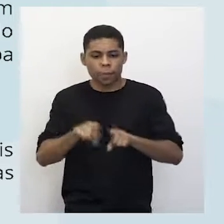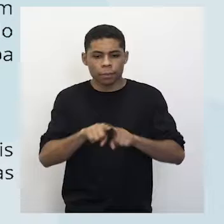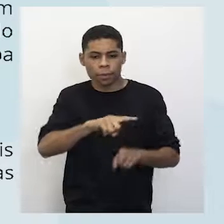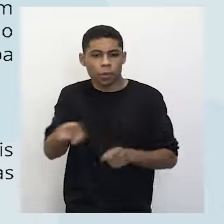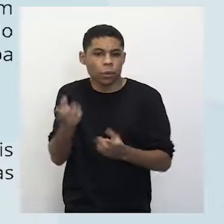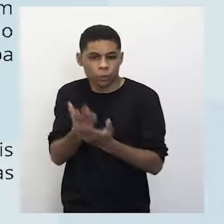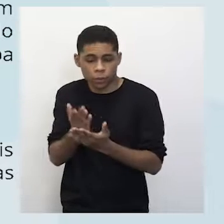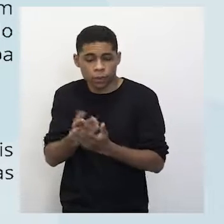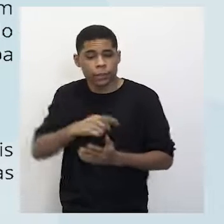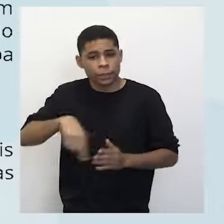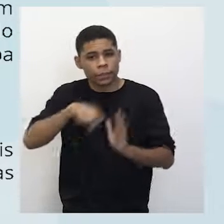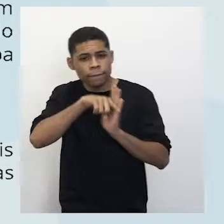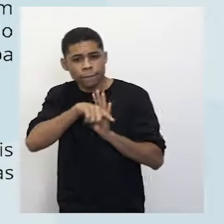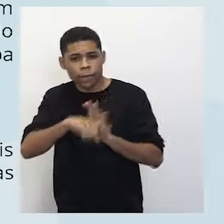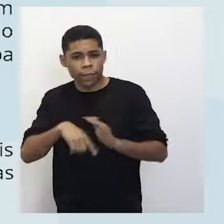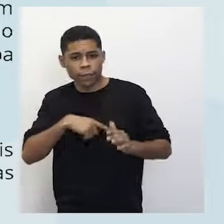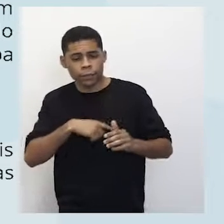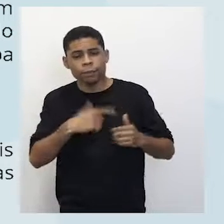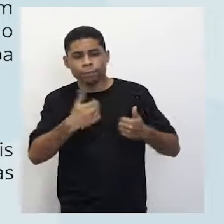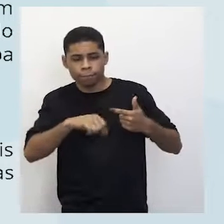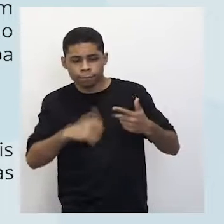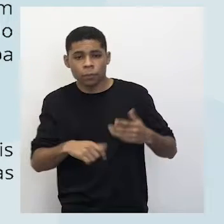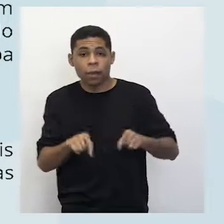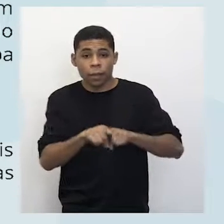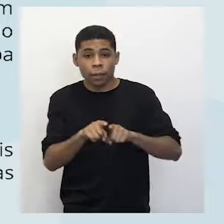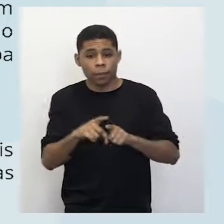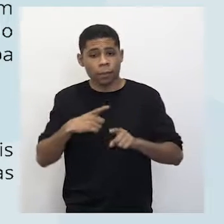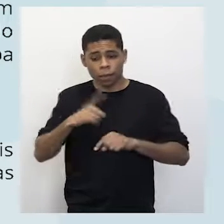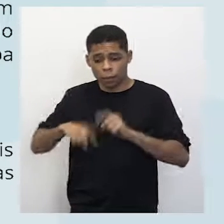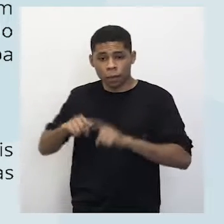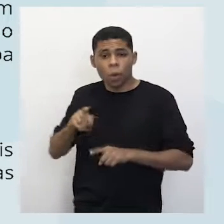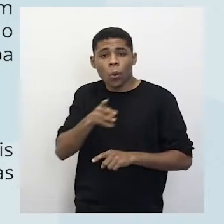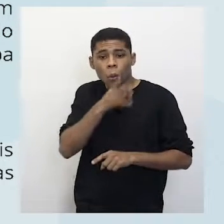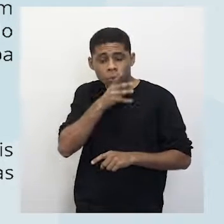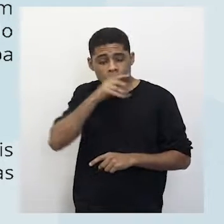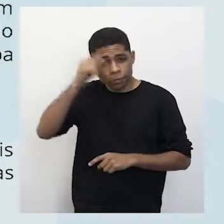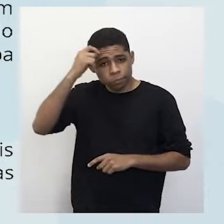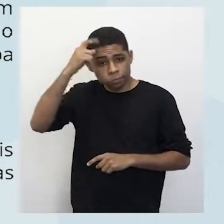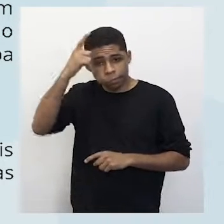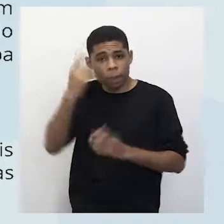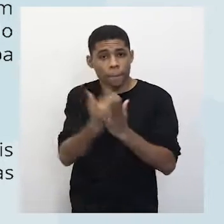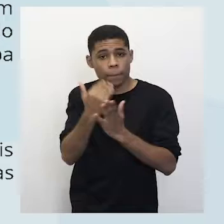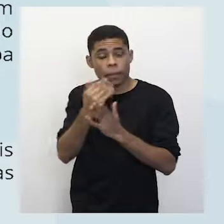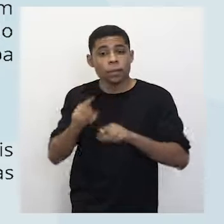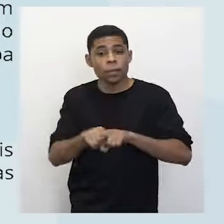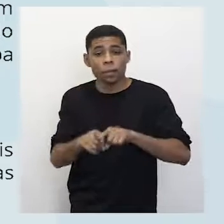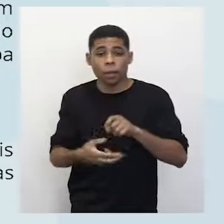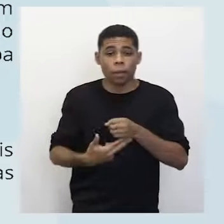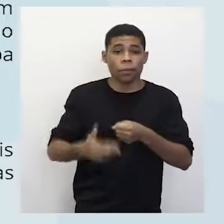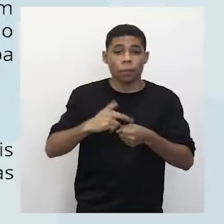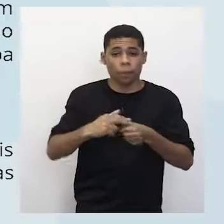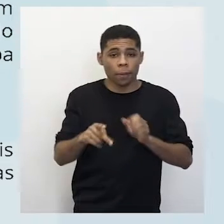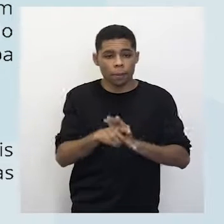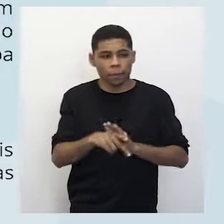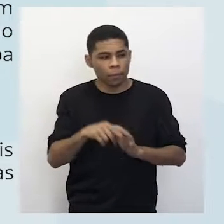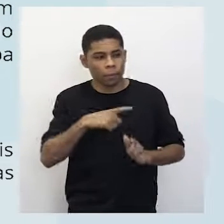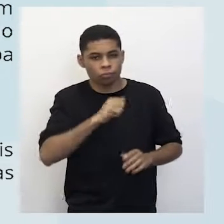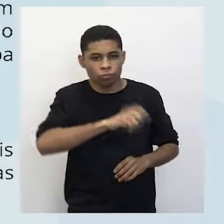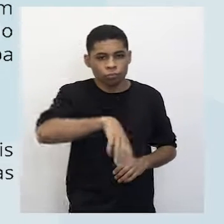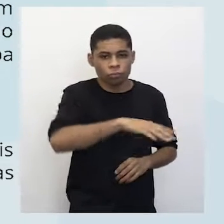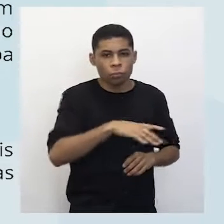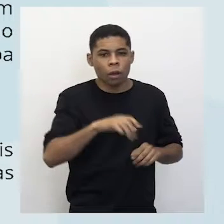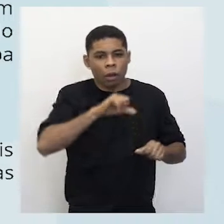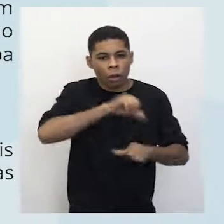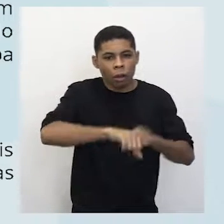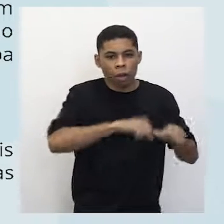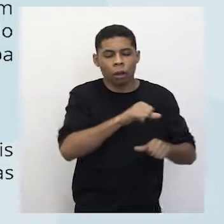poderão mobilizar seus conhecimentos prévios sobre o objeto do conhecimento e retomar os principais eventos que caracterizaram